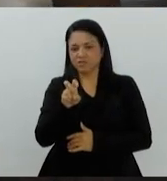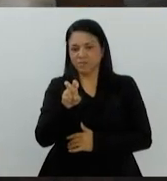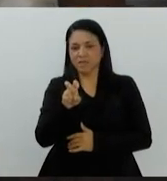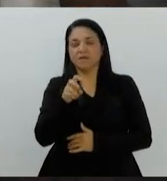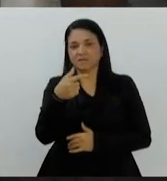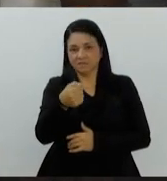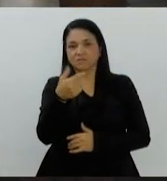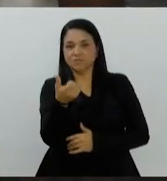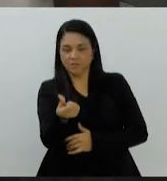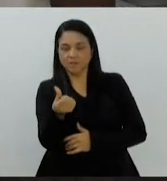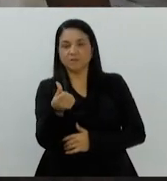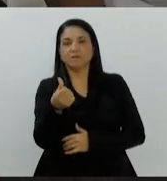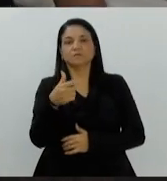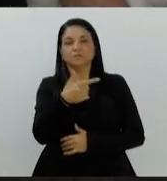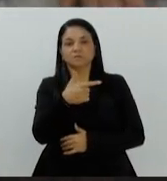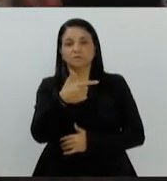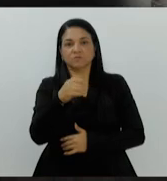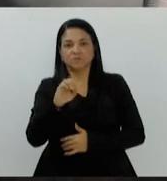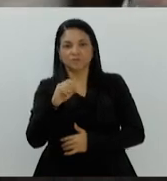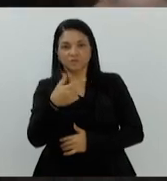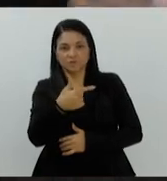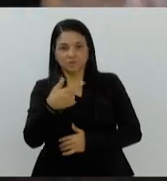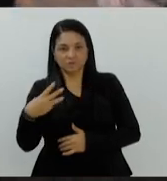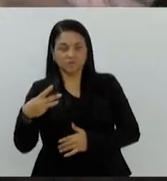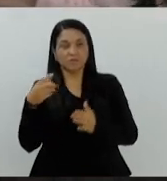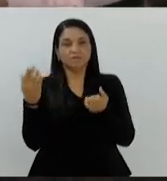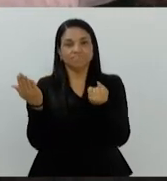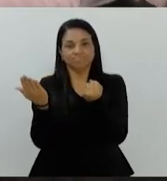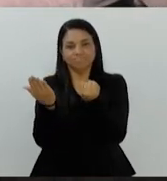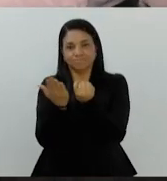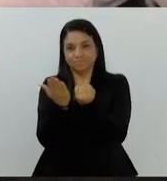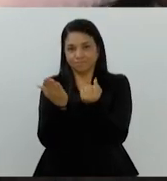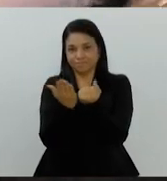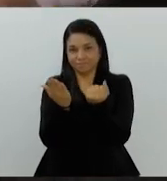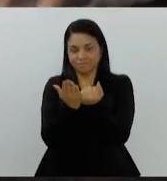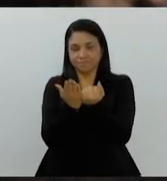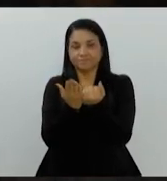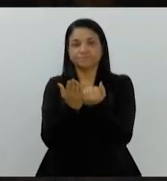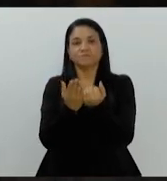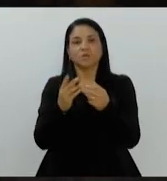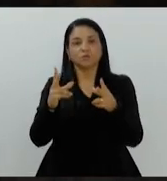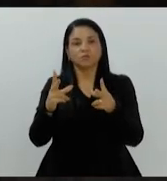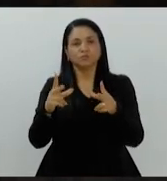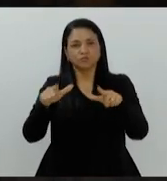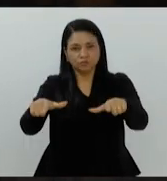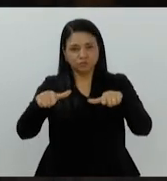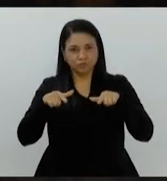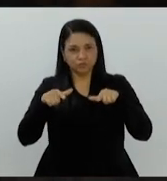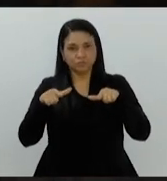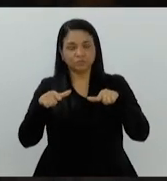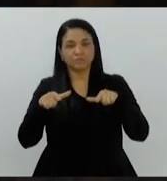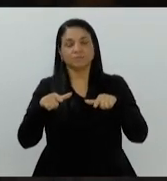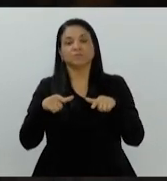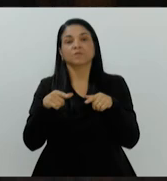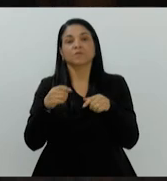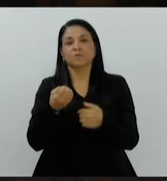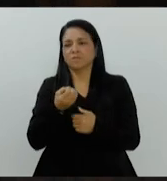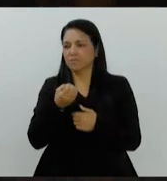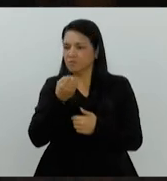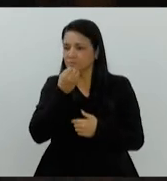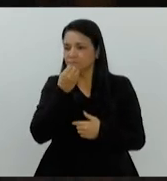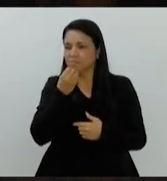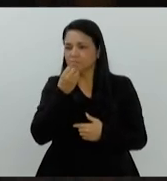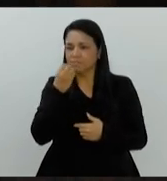de autoria do deputado Samuel Malafaia, que concede o título de benemérito do Estado do Rio de Janeiro à Rádio 93